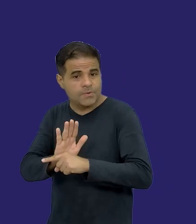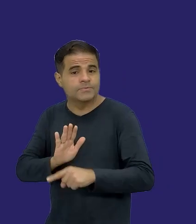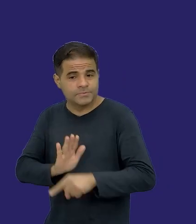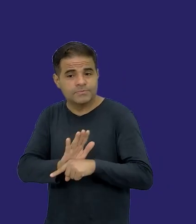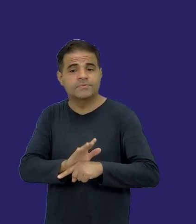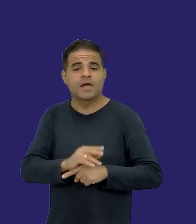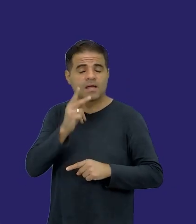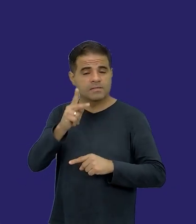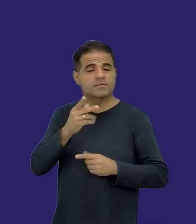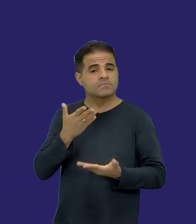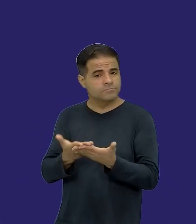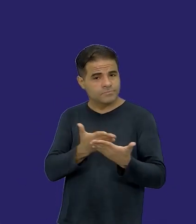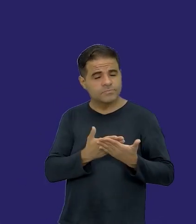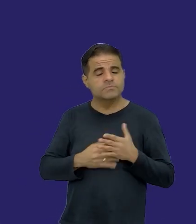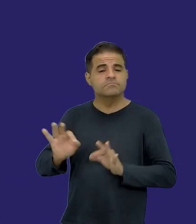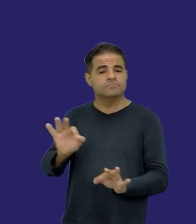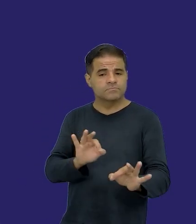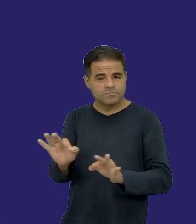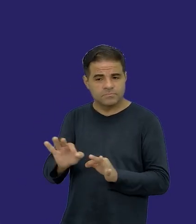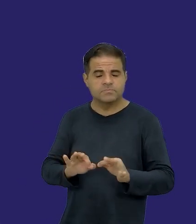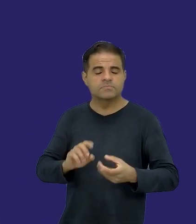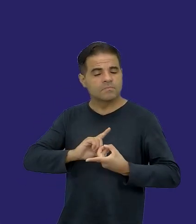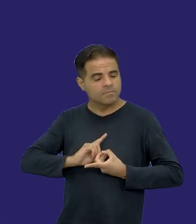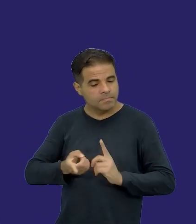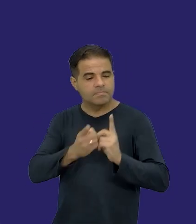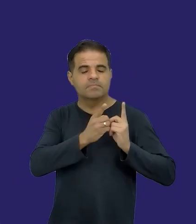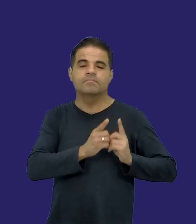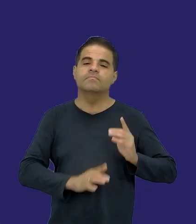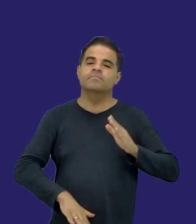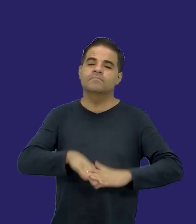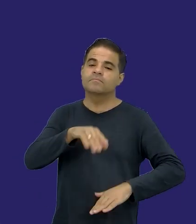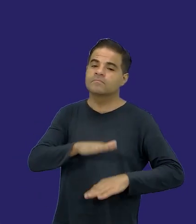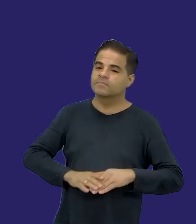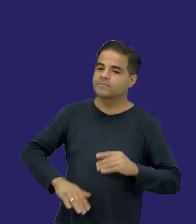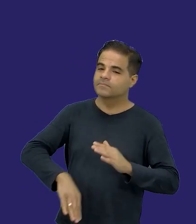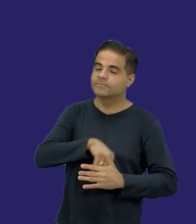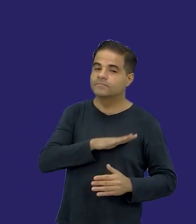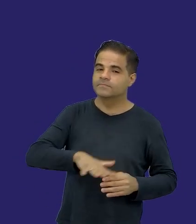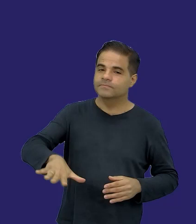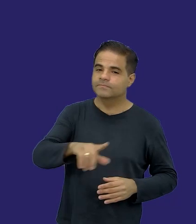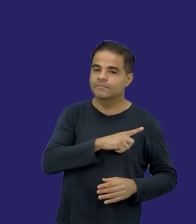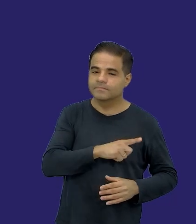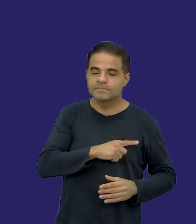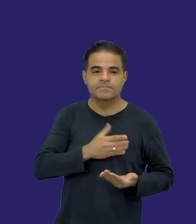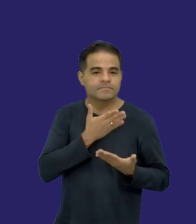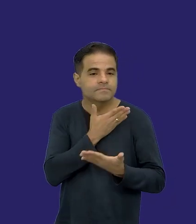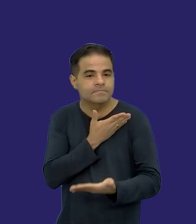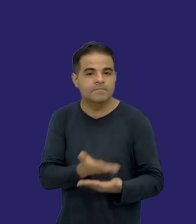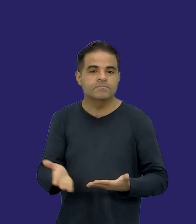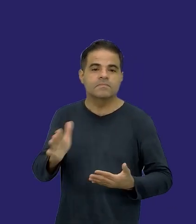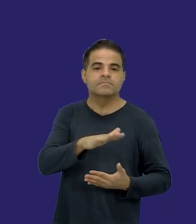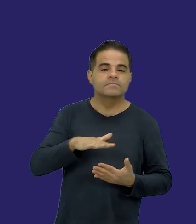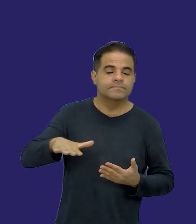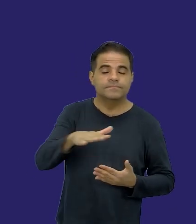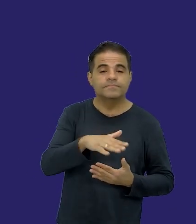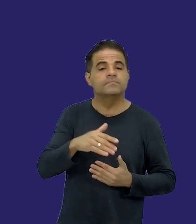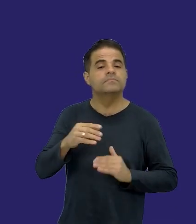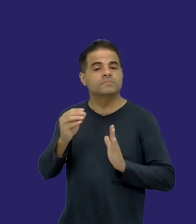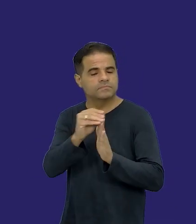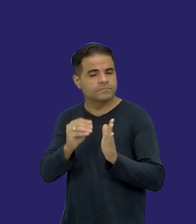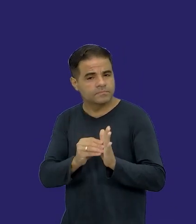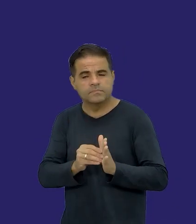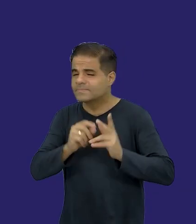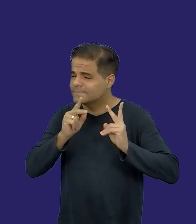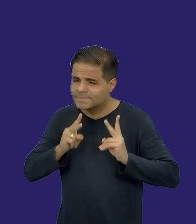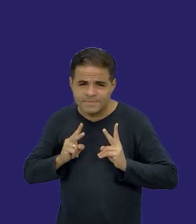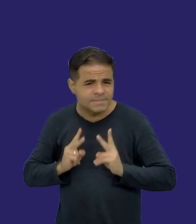favorecerá o seu estudo e planejamento didático. Vamos lembrar que os nossos encontros, como o de hoje, estamos